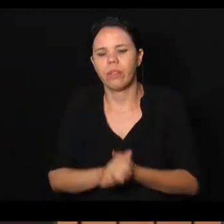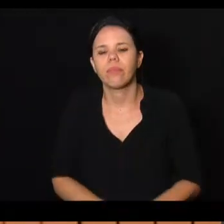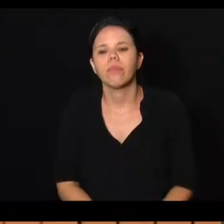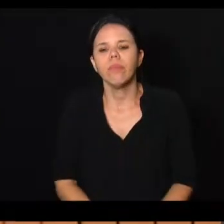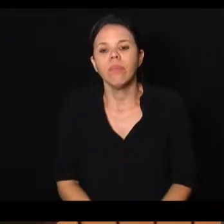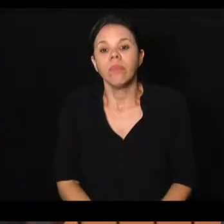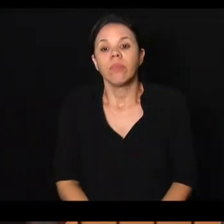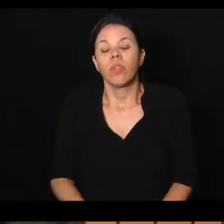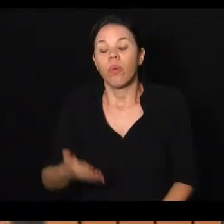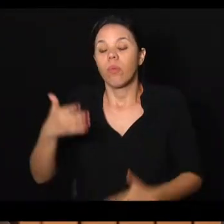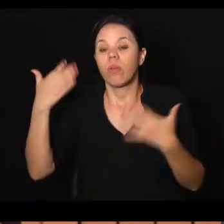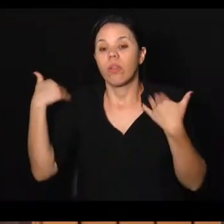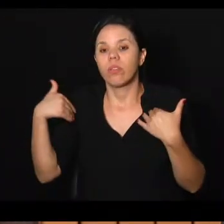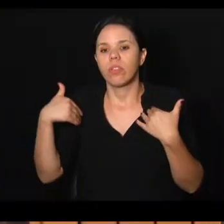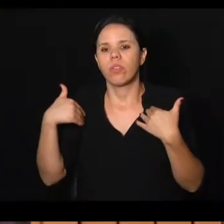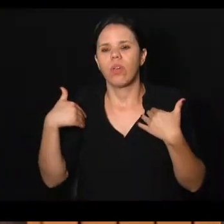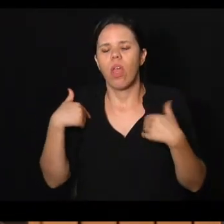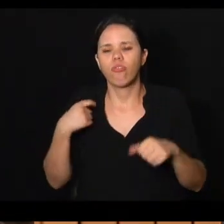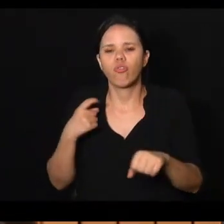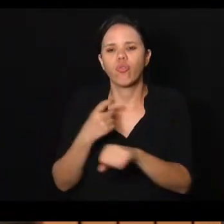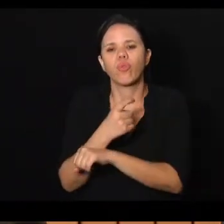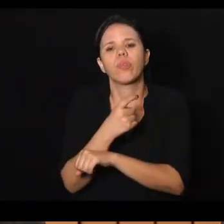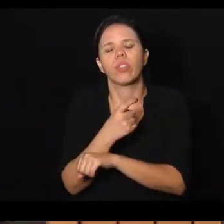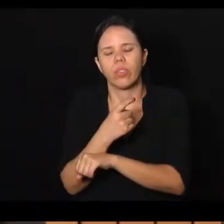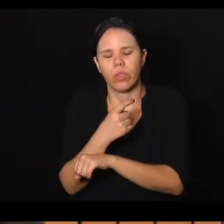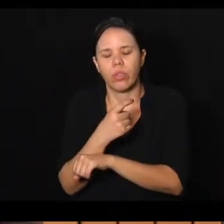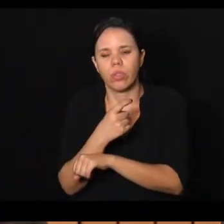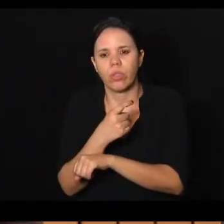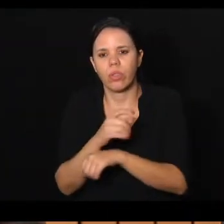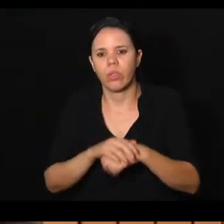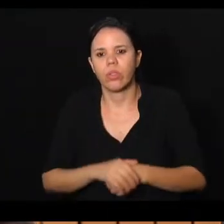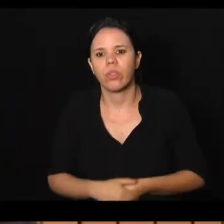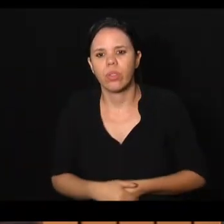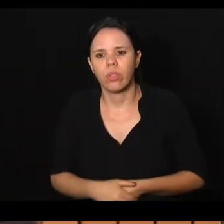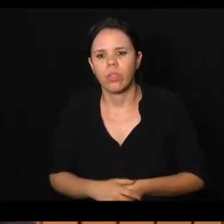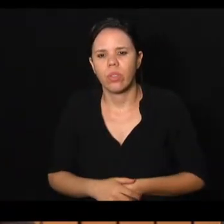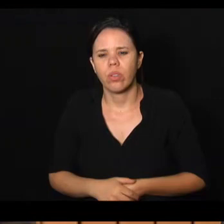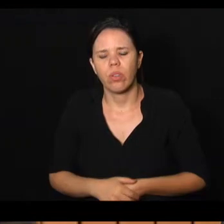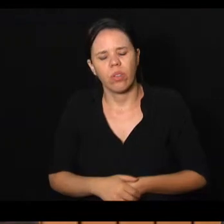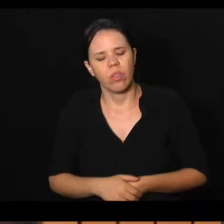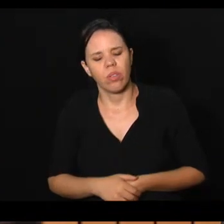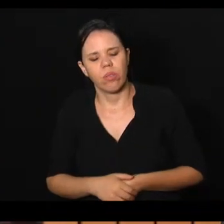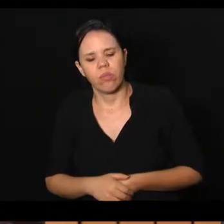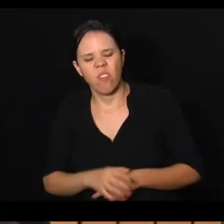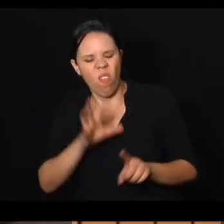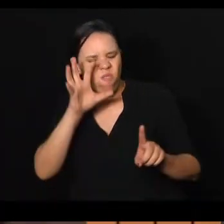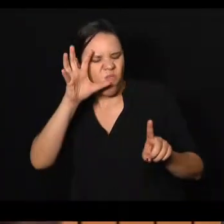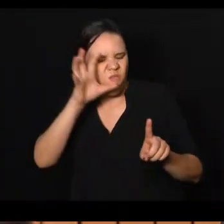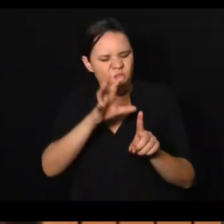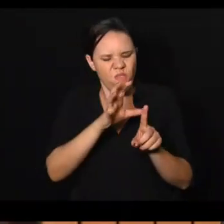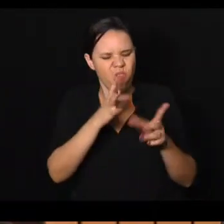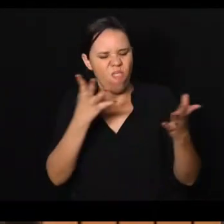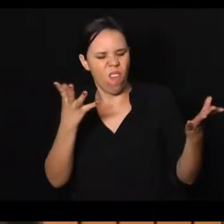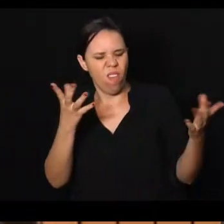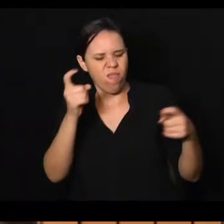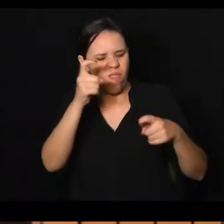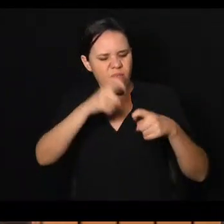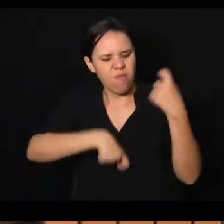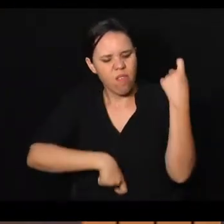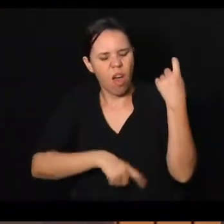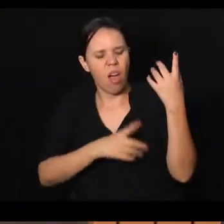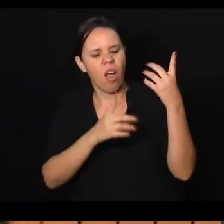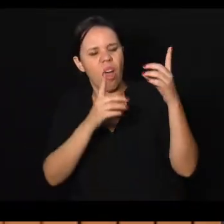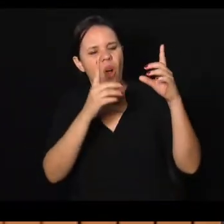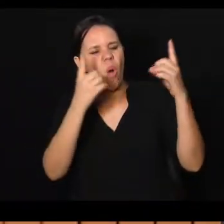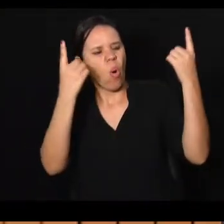Quando eu descobri o abuso sexual de crianças com deficiência, eu milito nessa causa há mais de